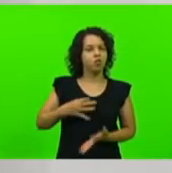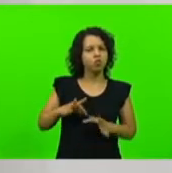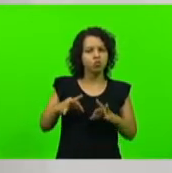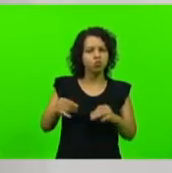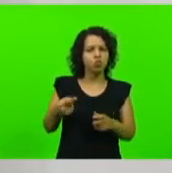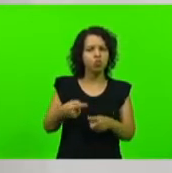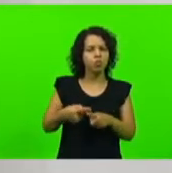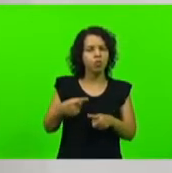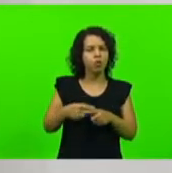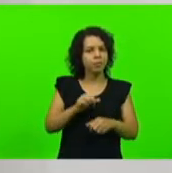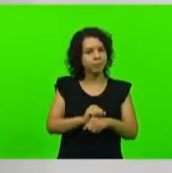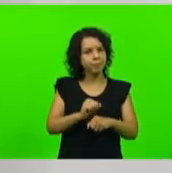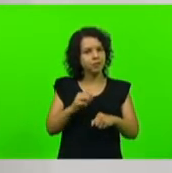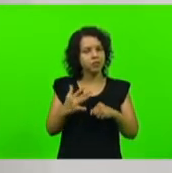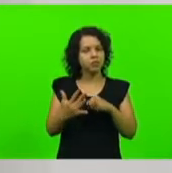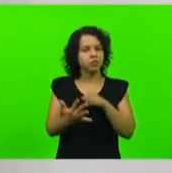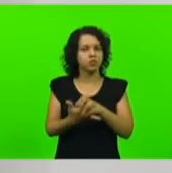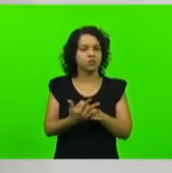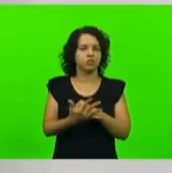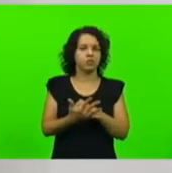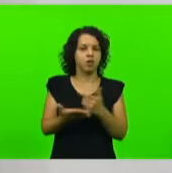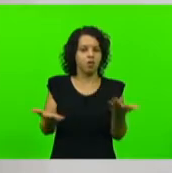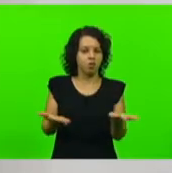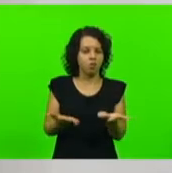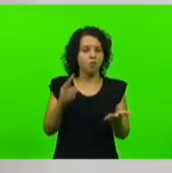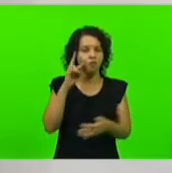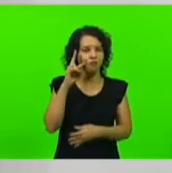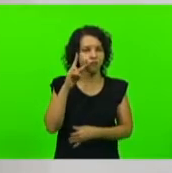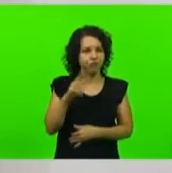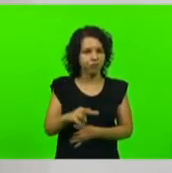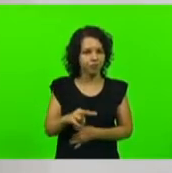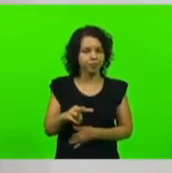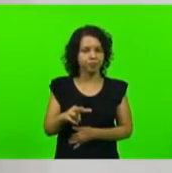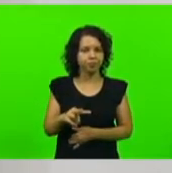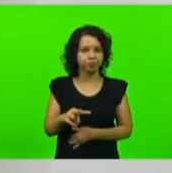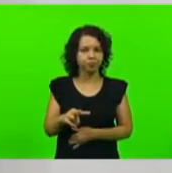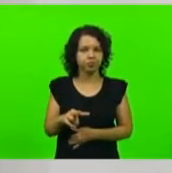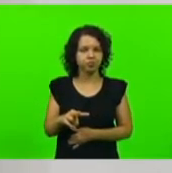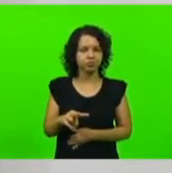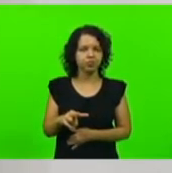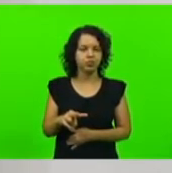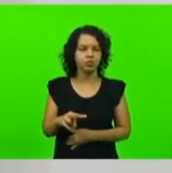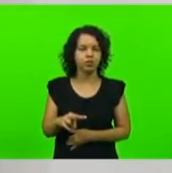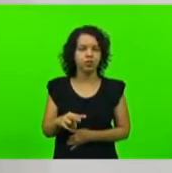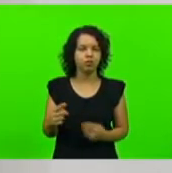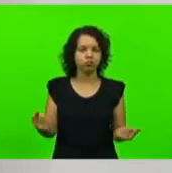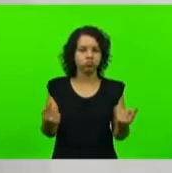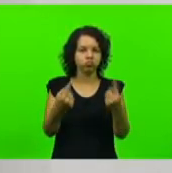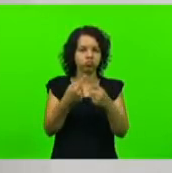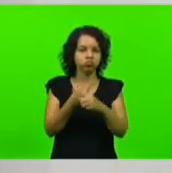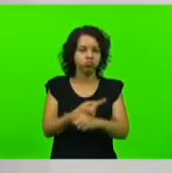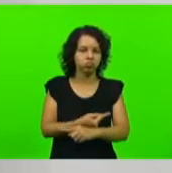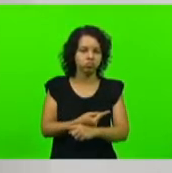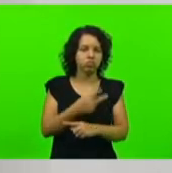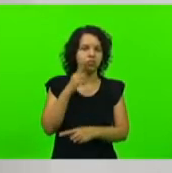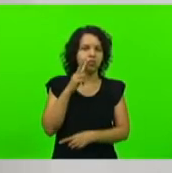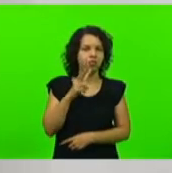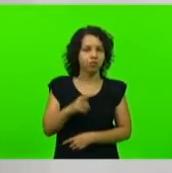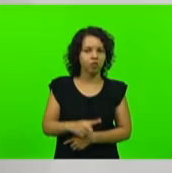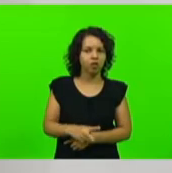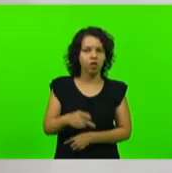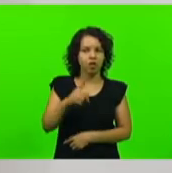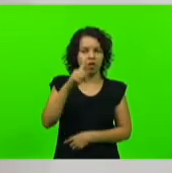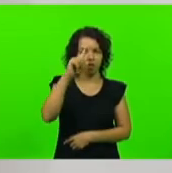pandemia. E agora, quando a gente vê a arbitrariedade de um